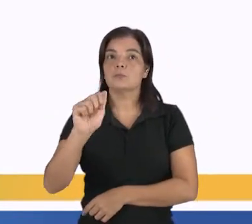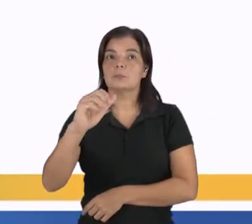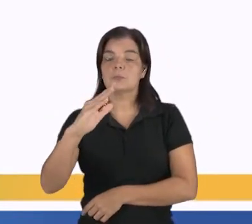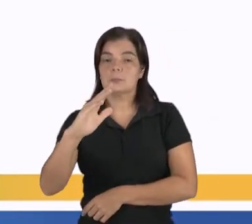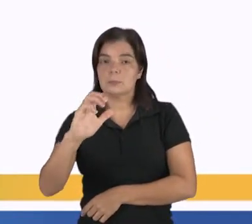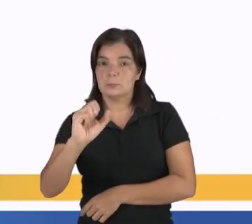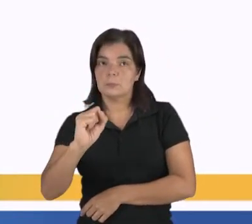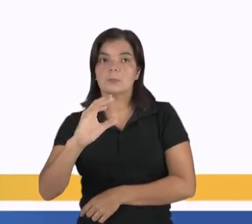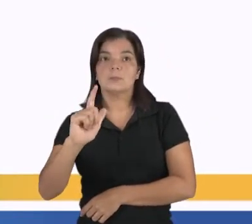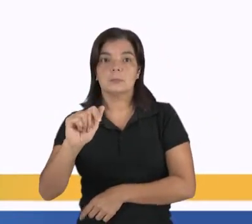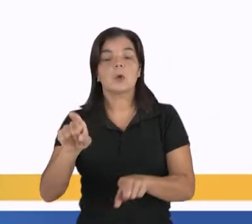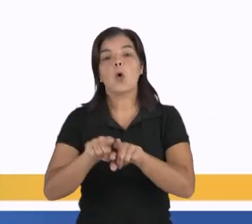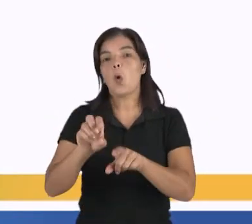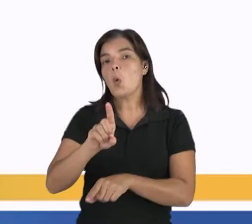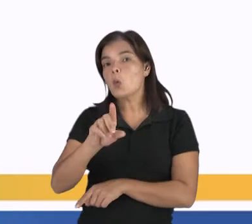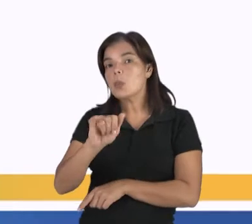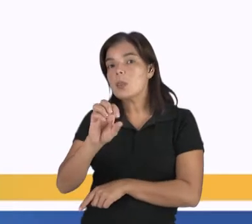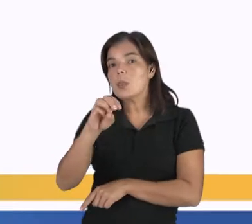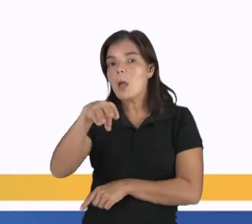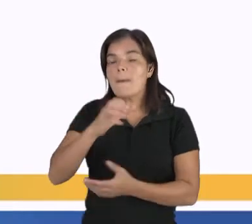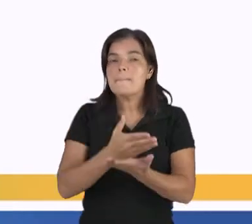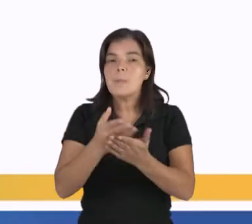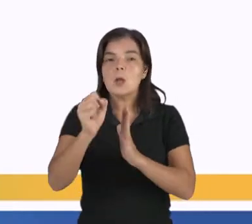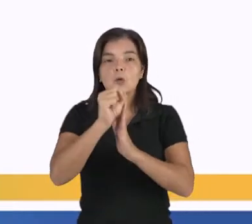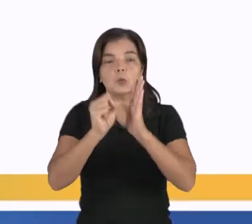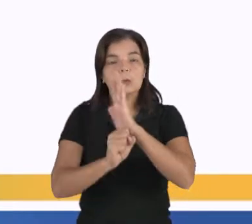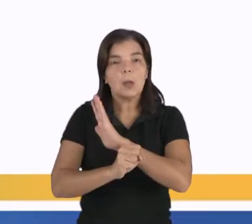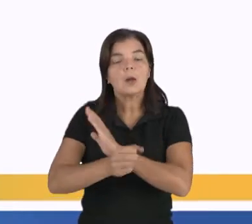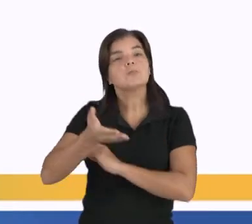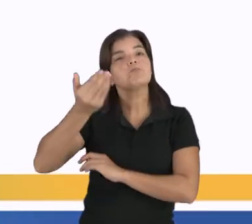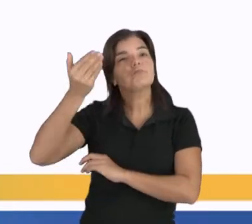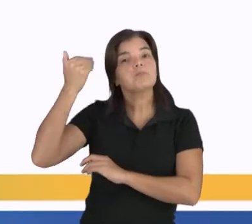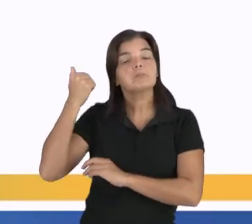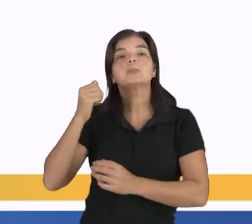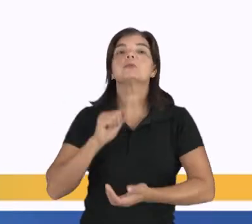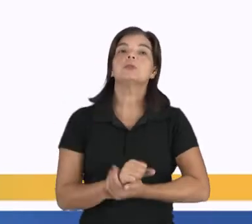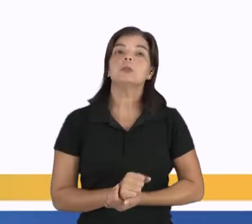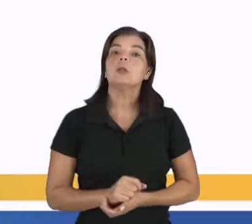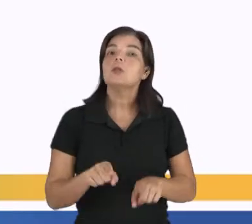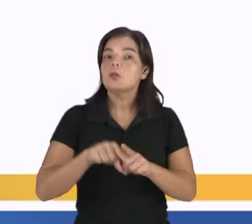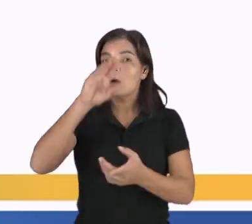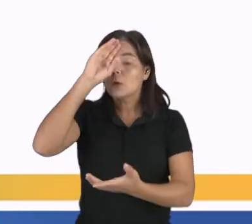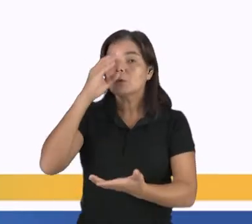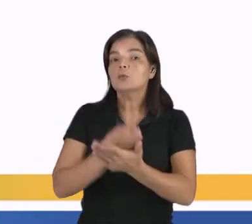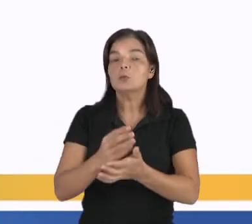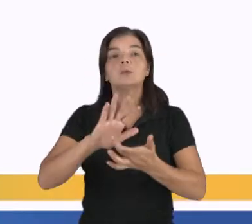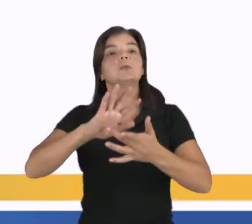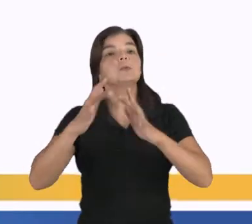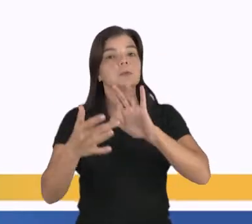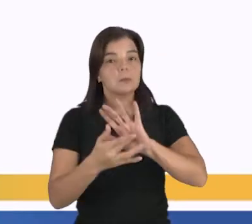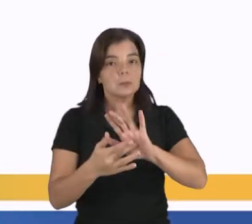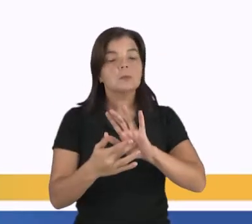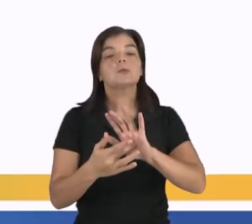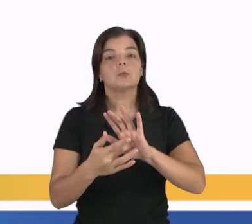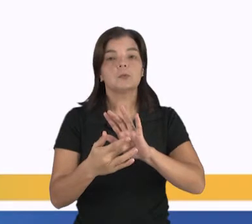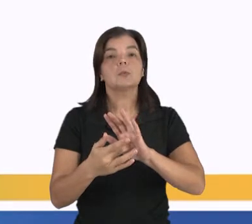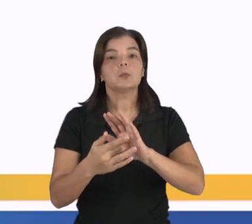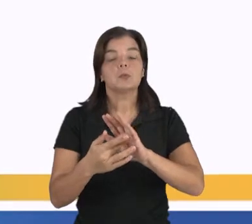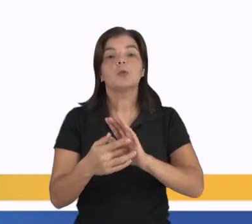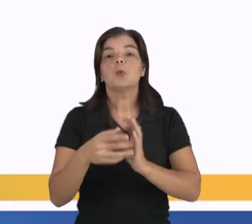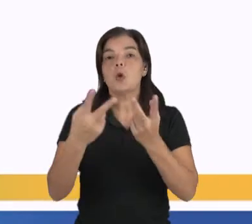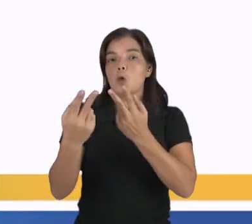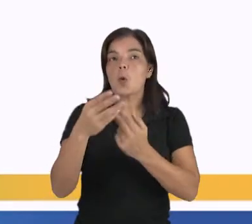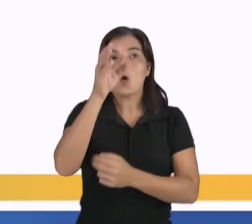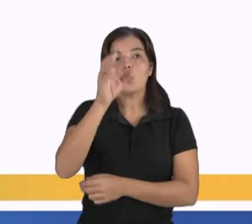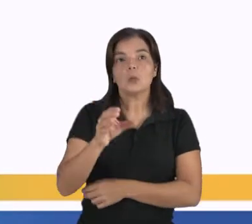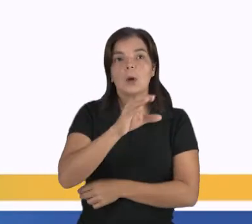surgiu aqui no Acre, bem no início do século passado, do século XX. Eles acreditam em Jesus, como os católicos